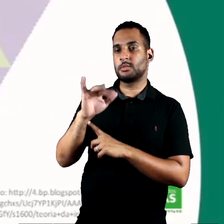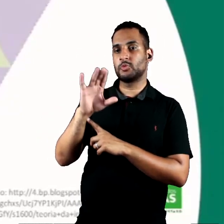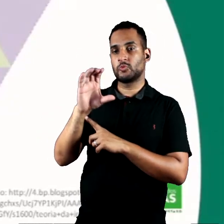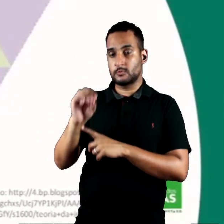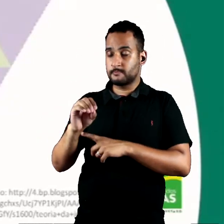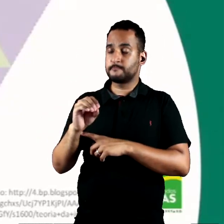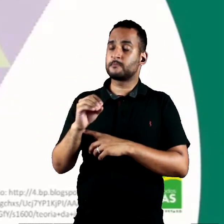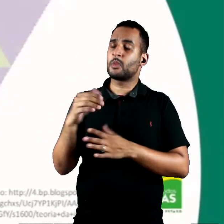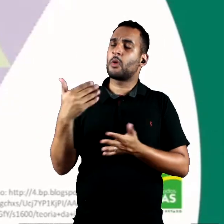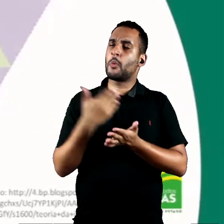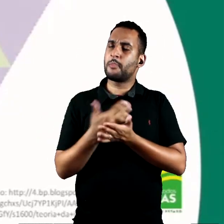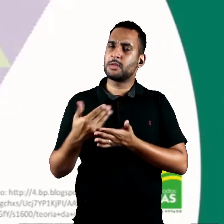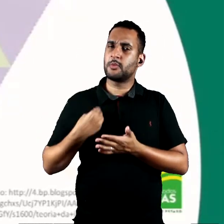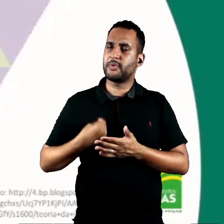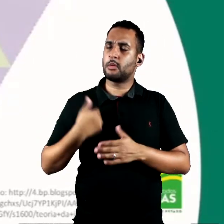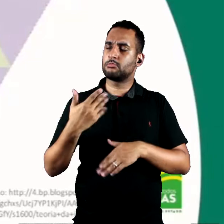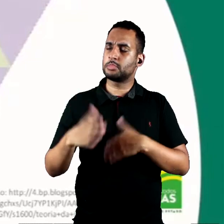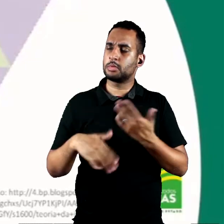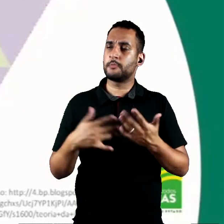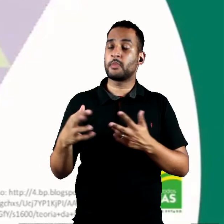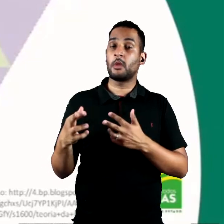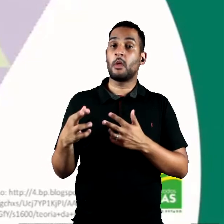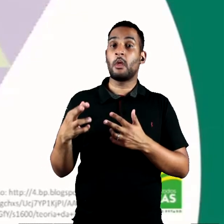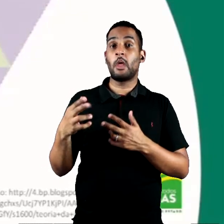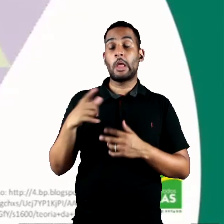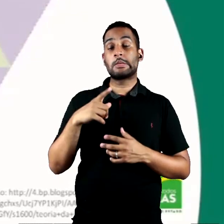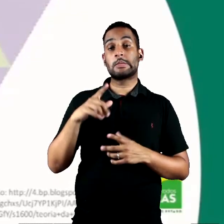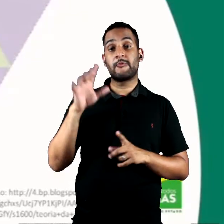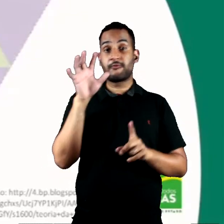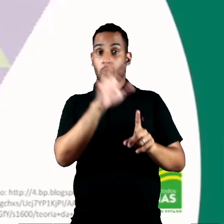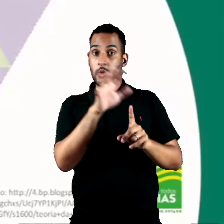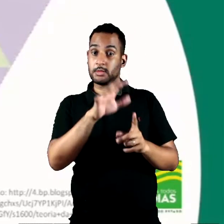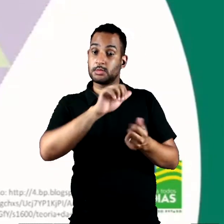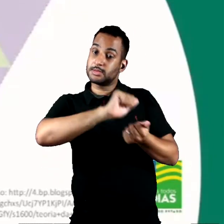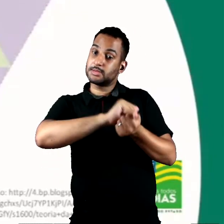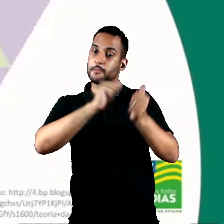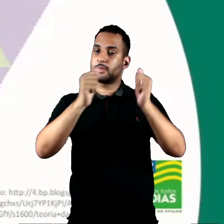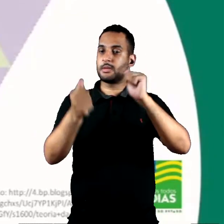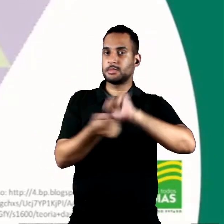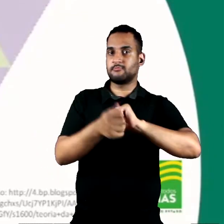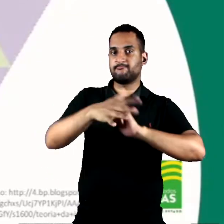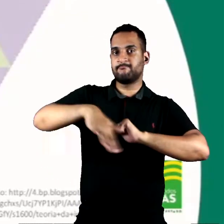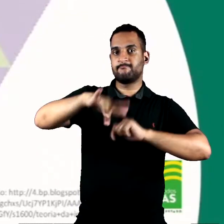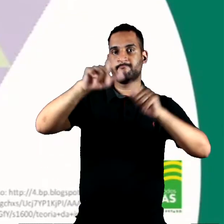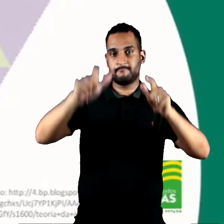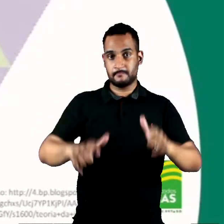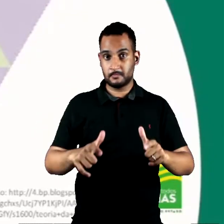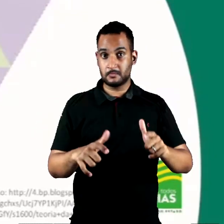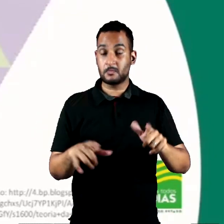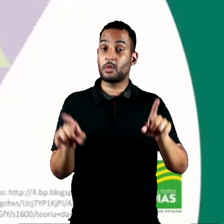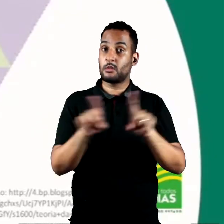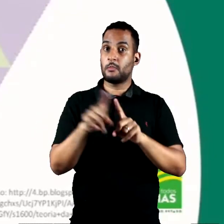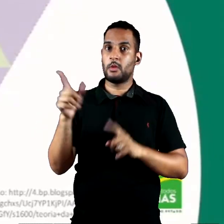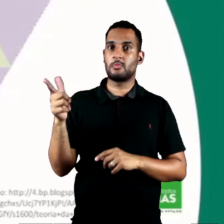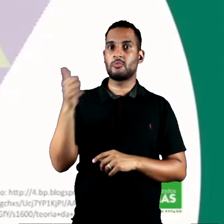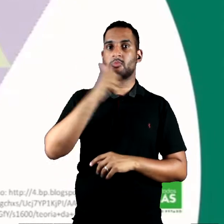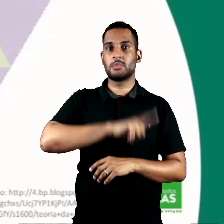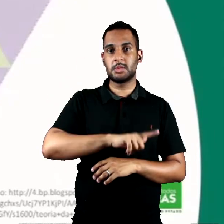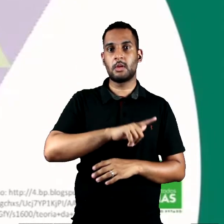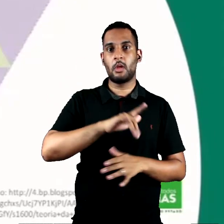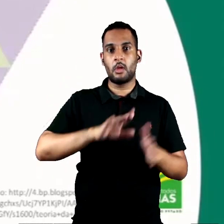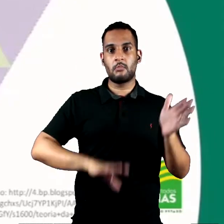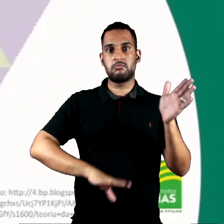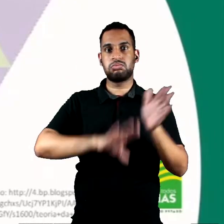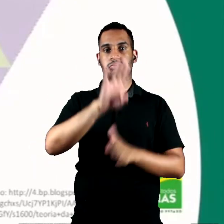vida prática é responsável pela melhor adaptação da pessoa ao ambiente e para o sucesso no